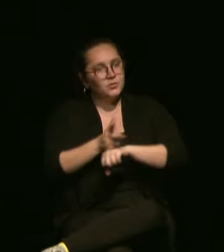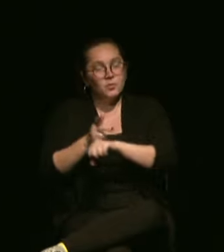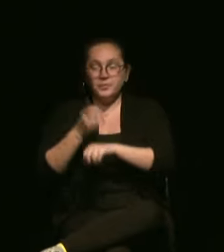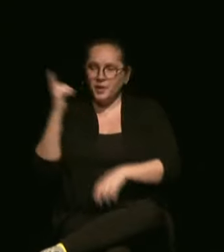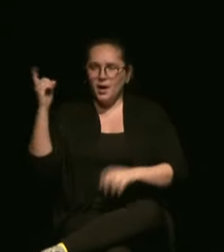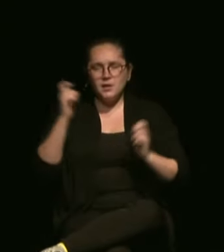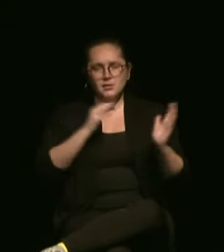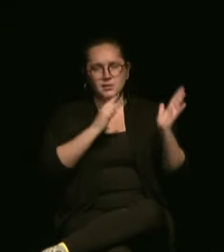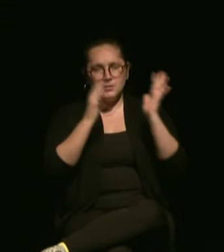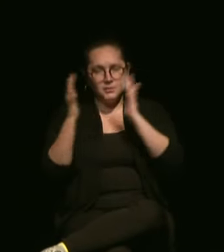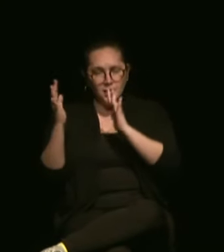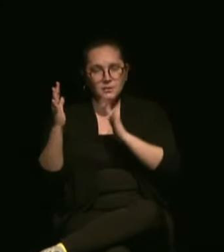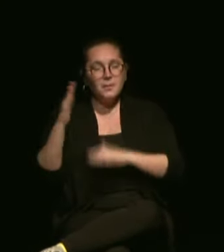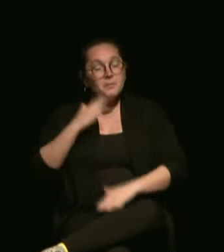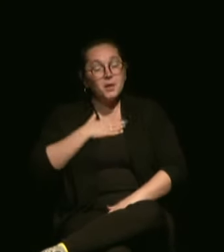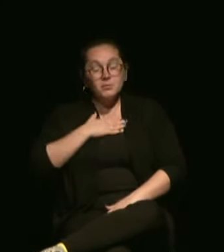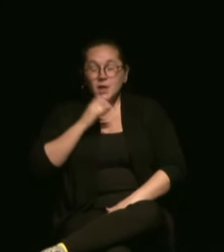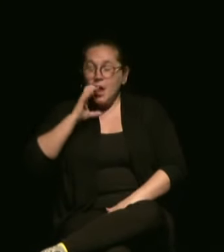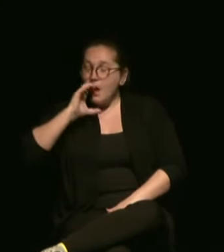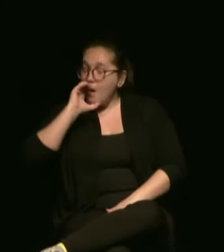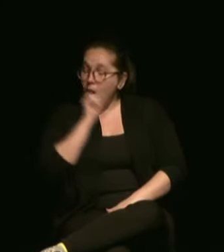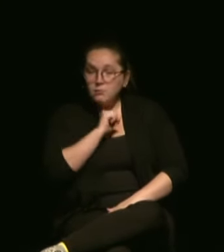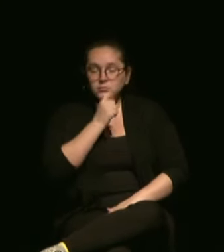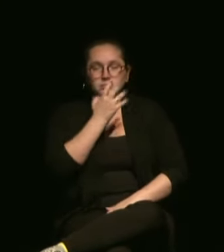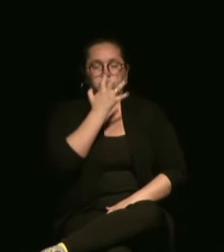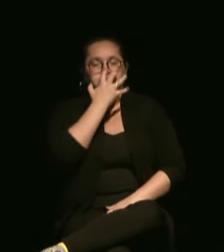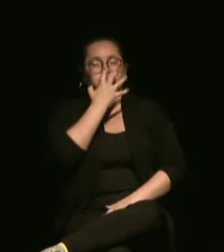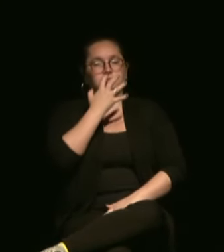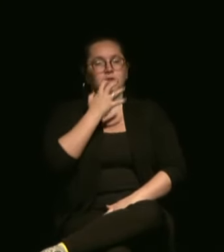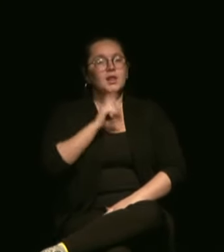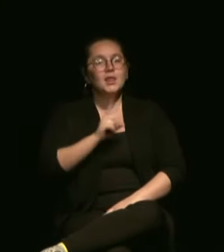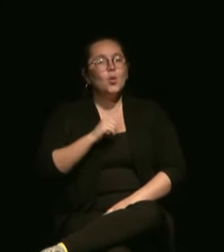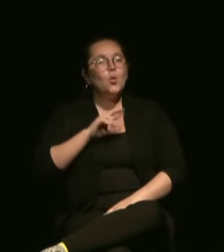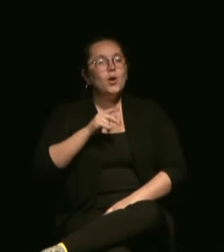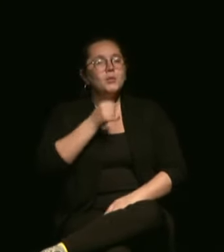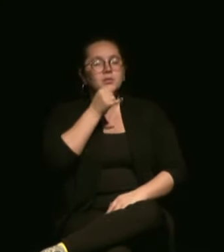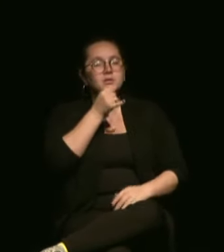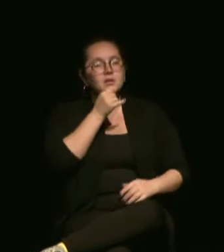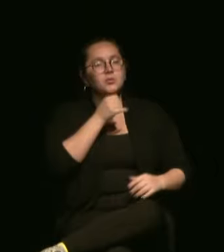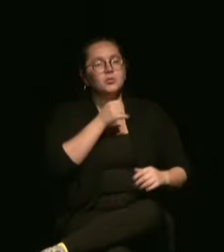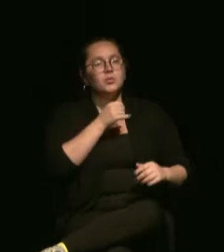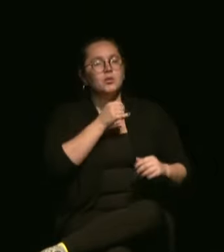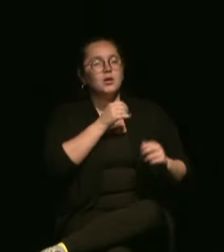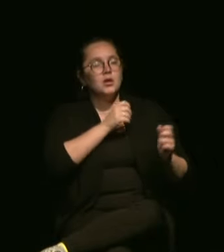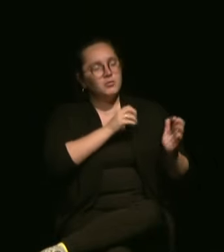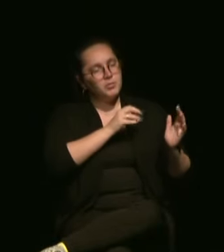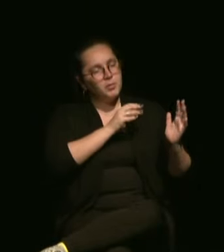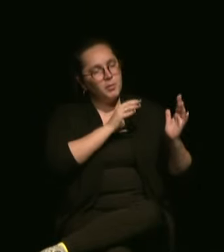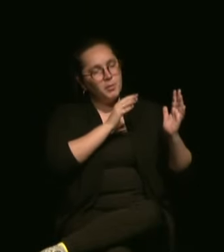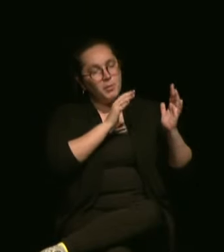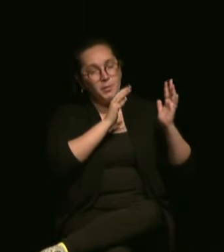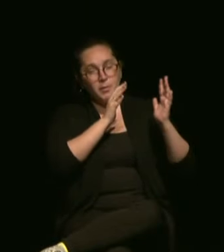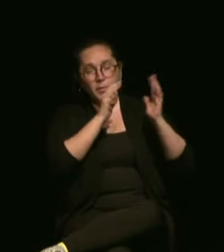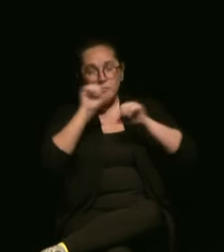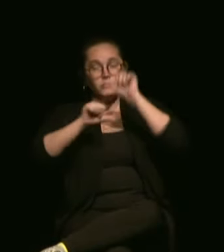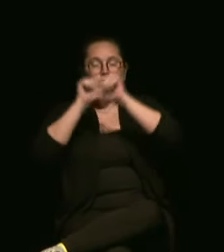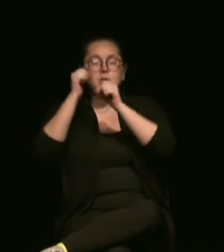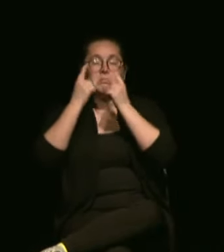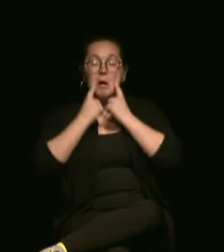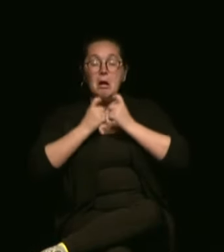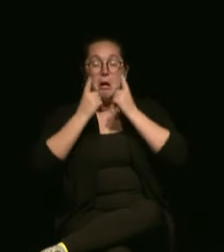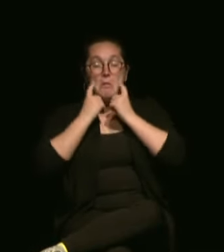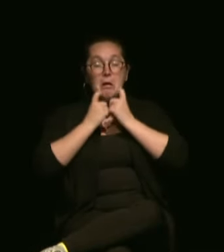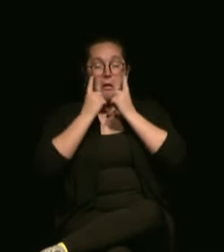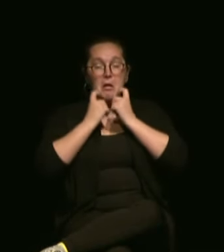impressiona pela rapidez da transição. Não é aos poucos, ele vai falando e subitamente ele tem um choro convulsivo,